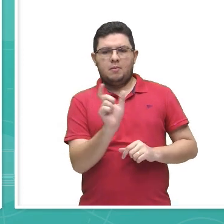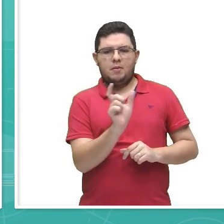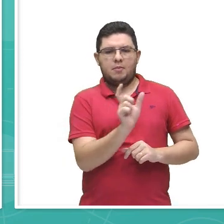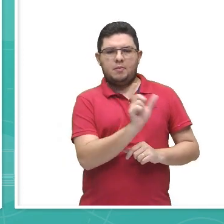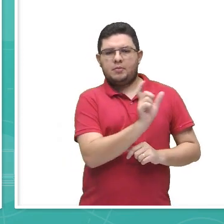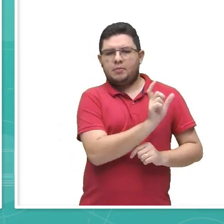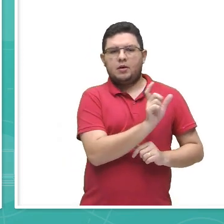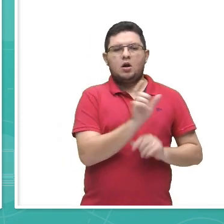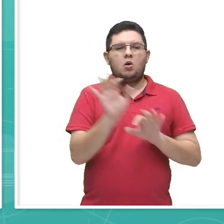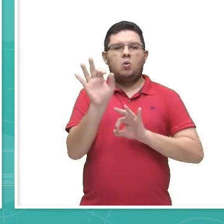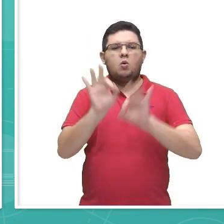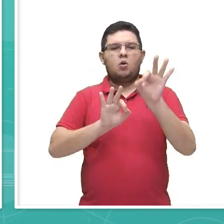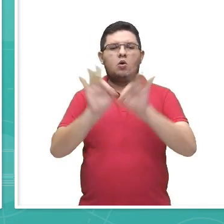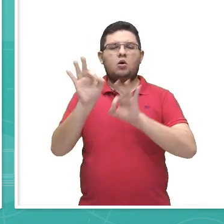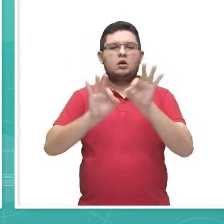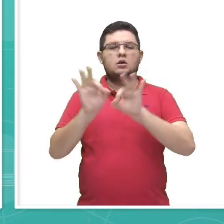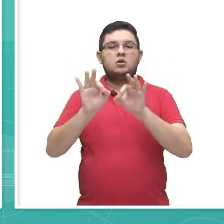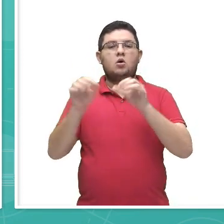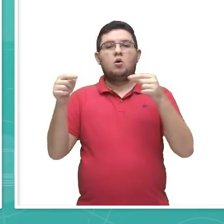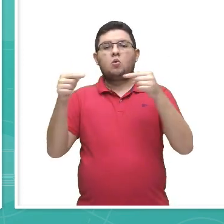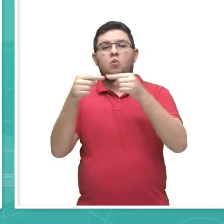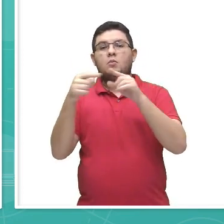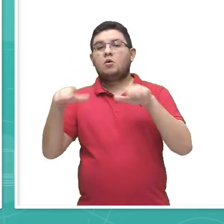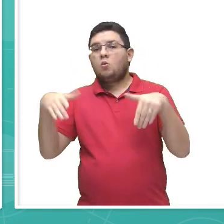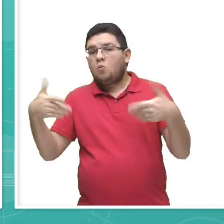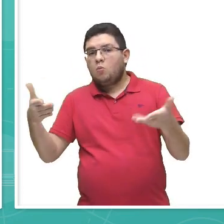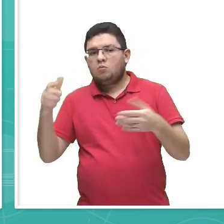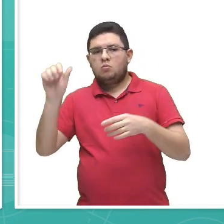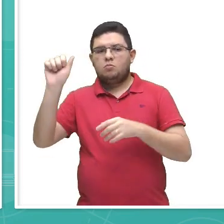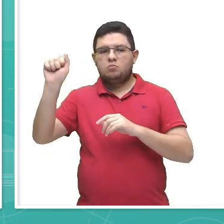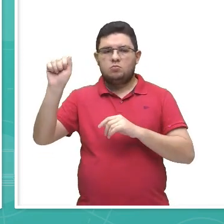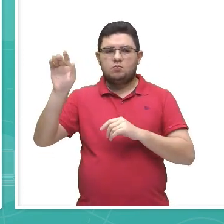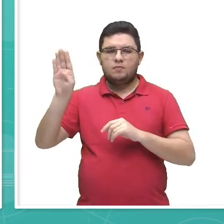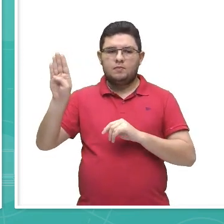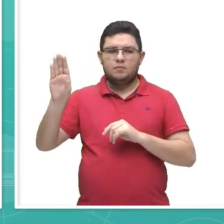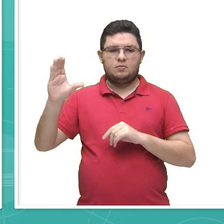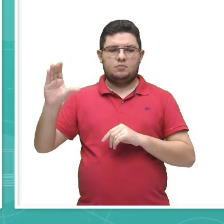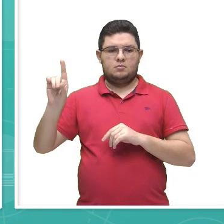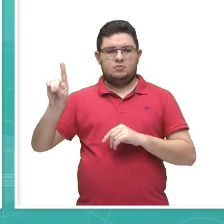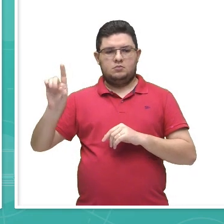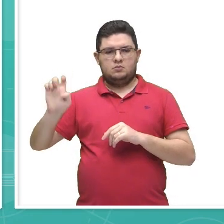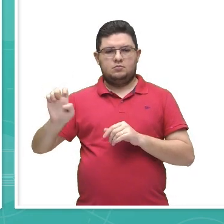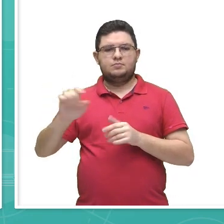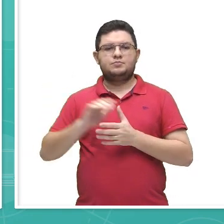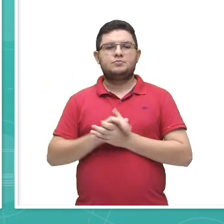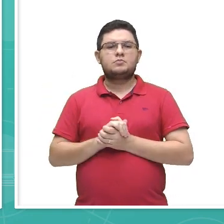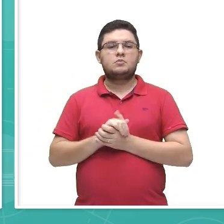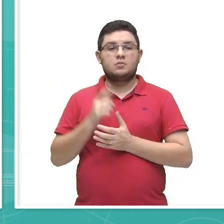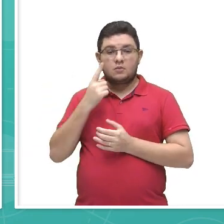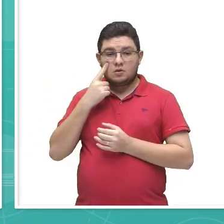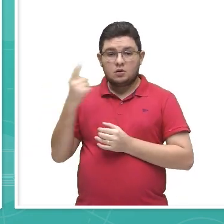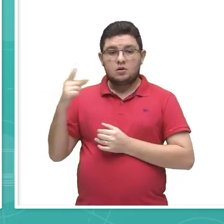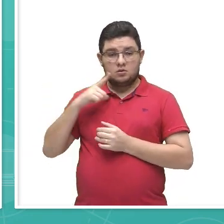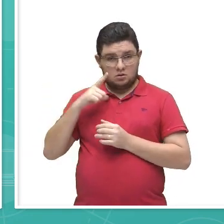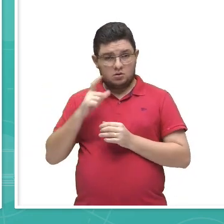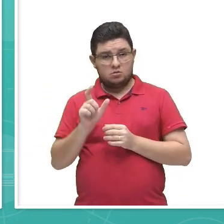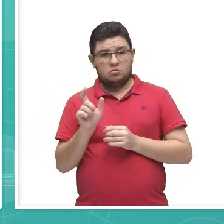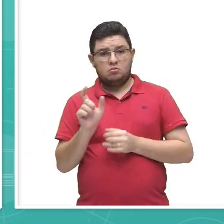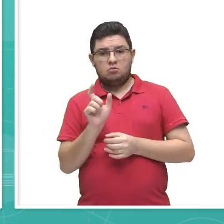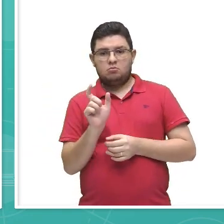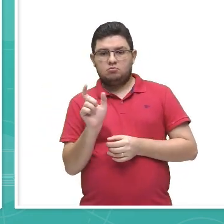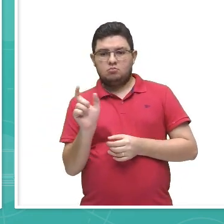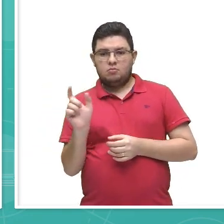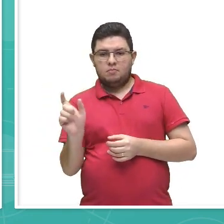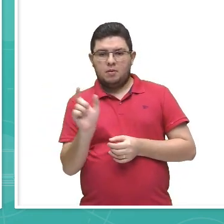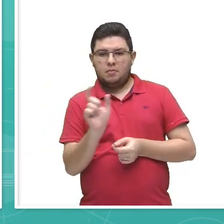Vamos ver. Então, você tem aqui a palavrinha often, how, go to the cinema, do you. Então, você vai organizar